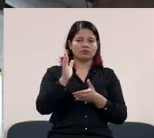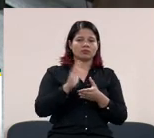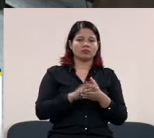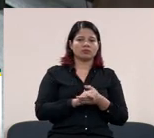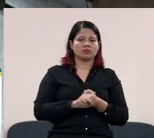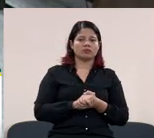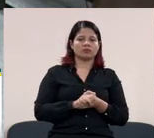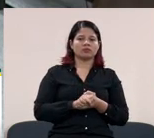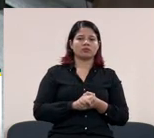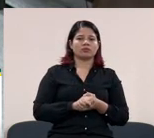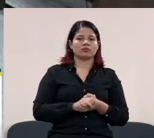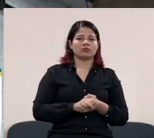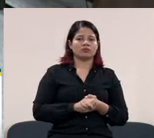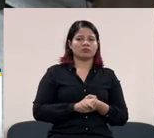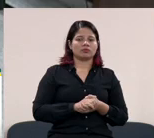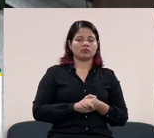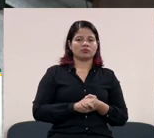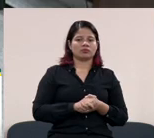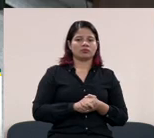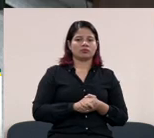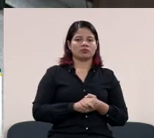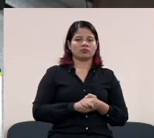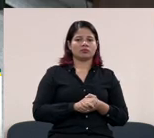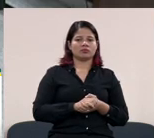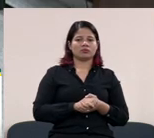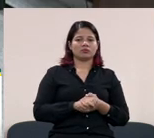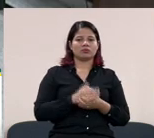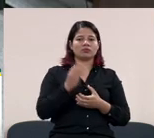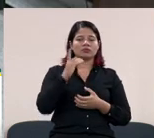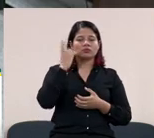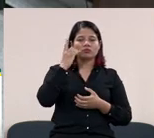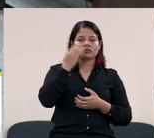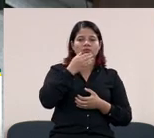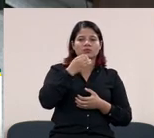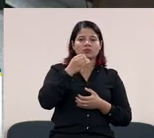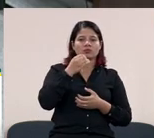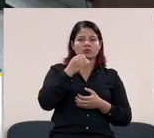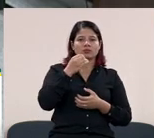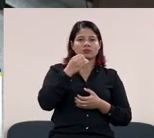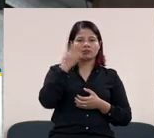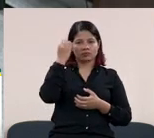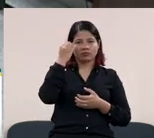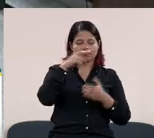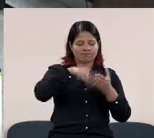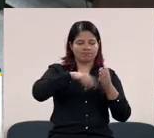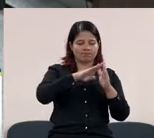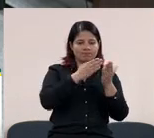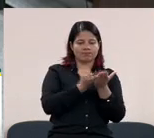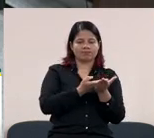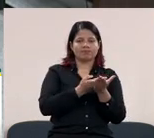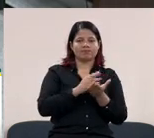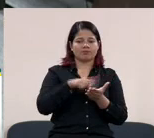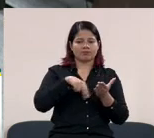Aprovado. Peço ao deputado Oliveira que faça a leitura dos requerimentos.